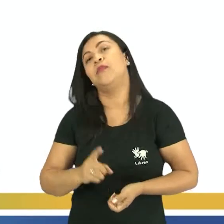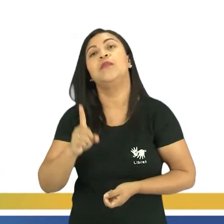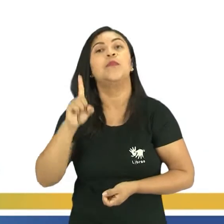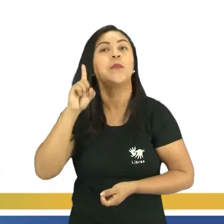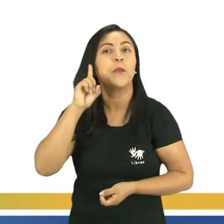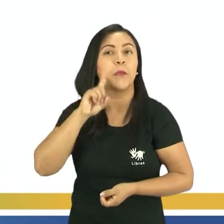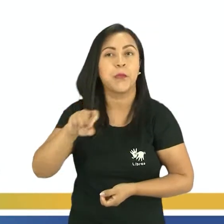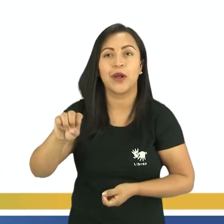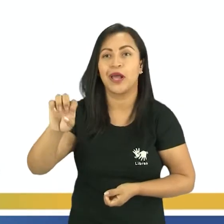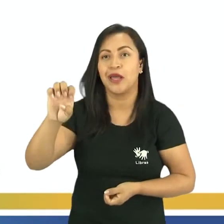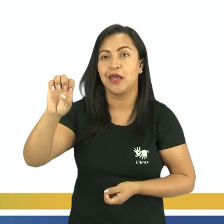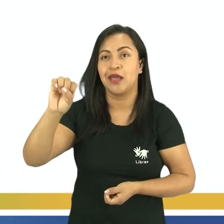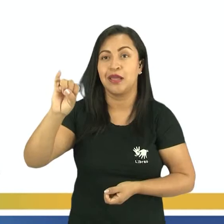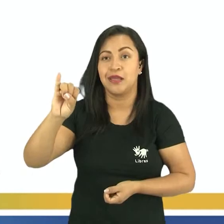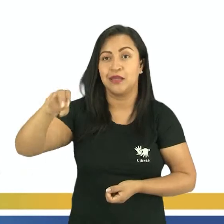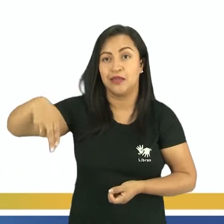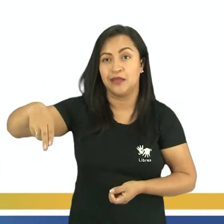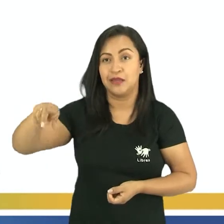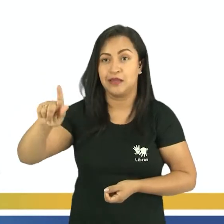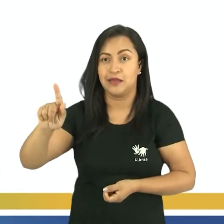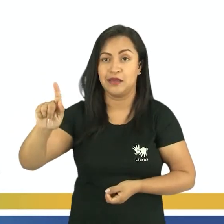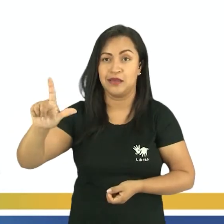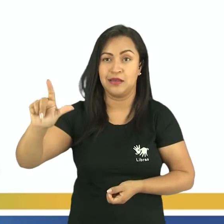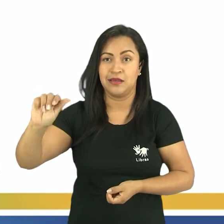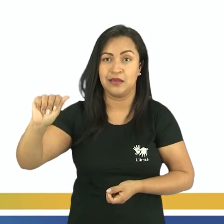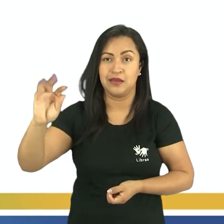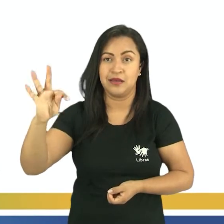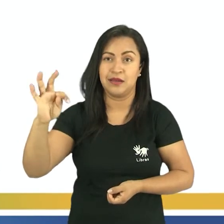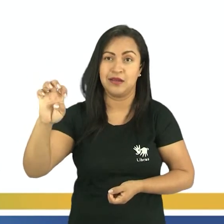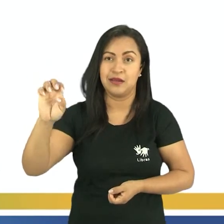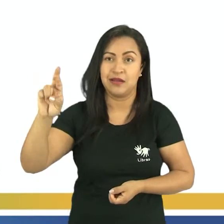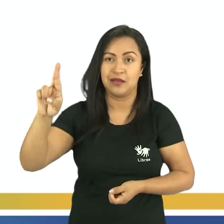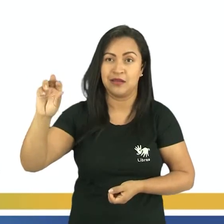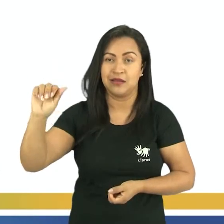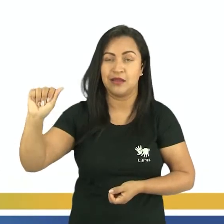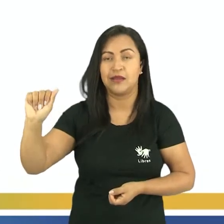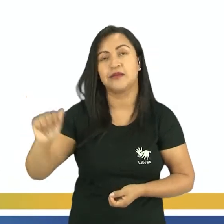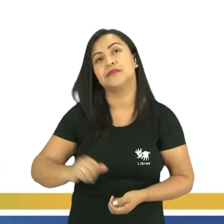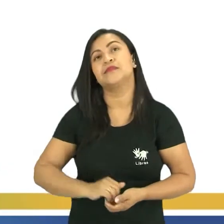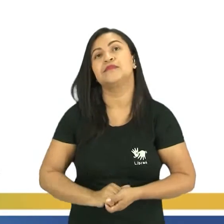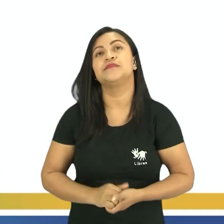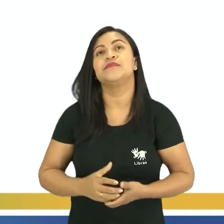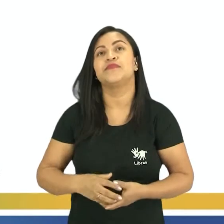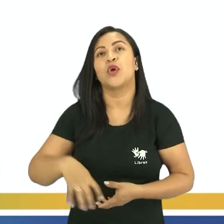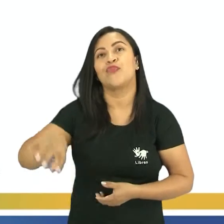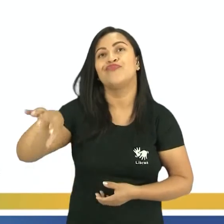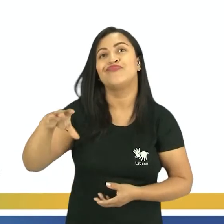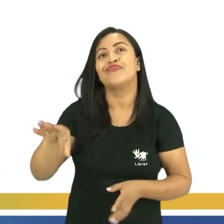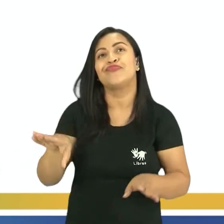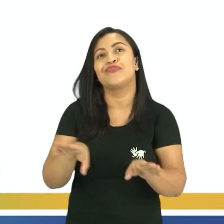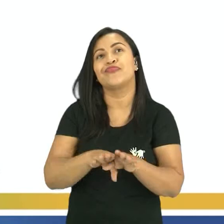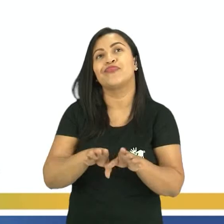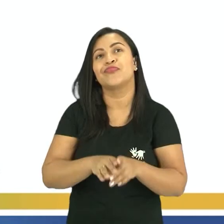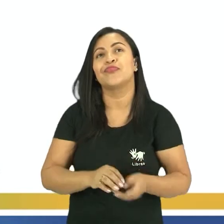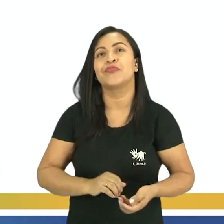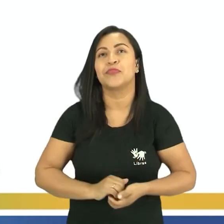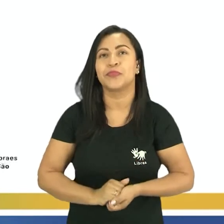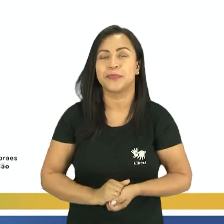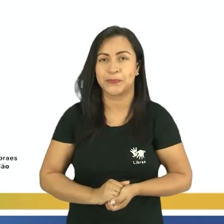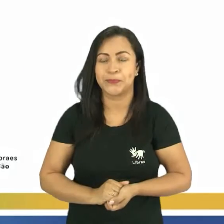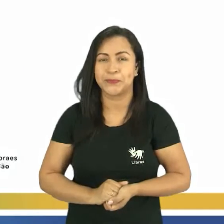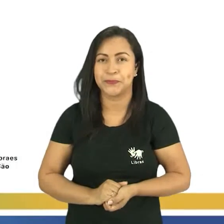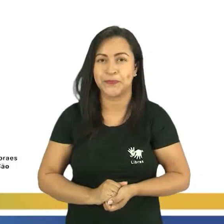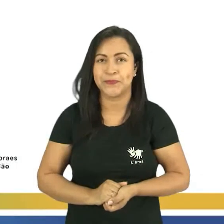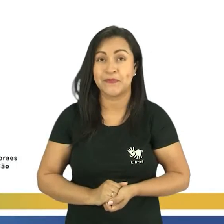Escócia, País de Gales e Irlanda do Norte dentro desse contexto mandado pela coroa, tá? Pela coroa inglesa,